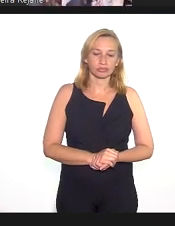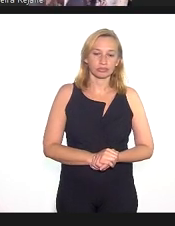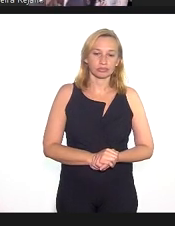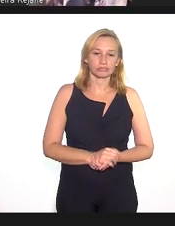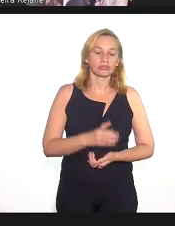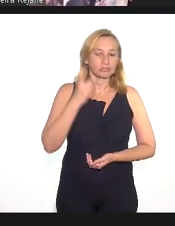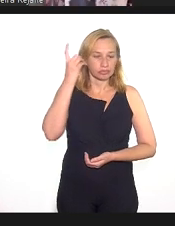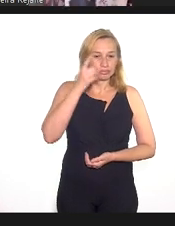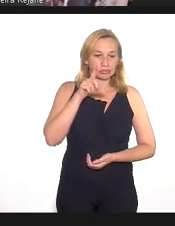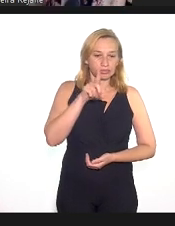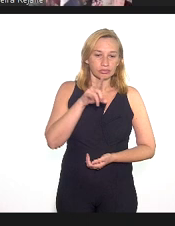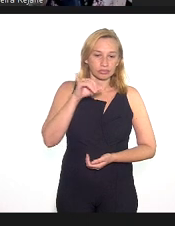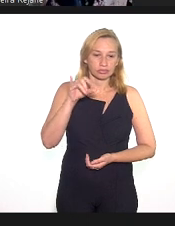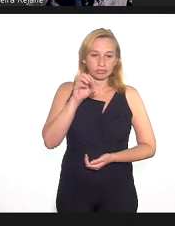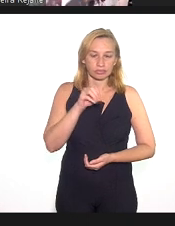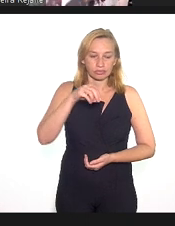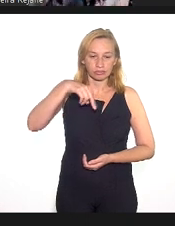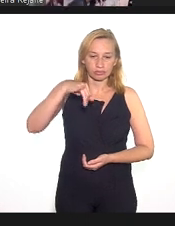Deputado Dionísio Lins.